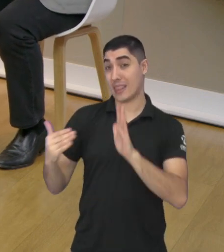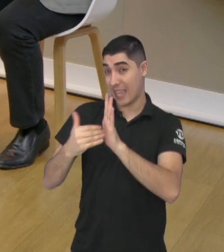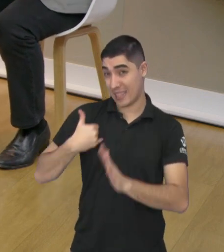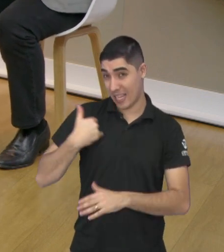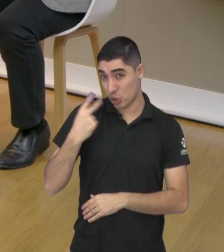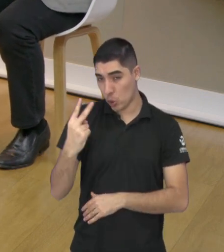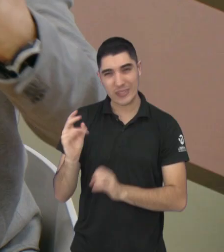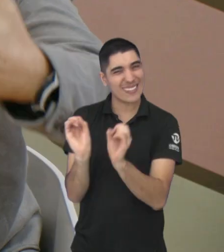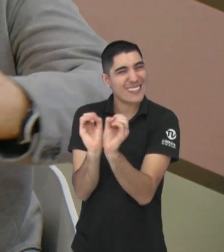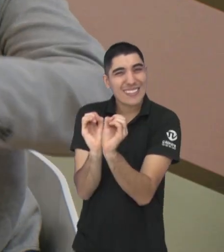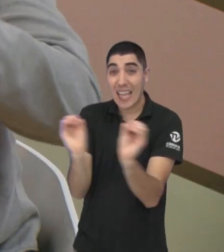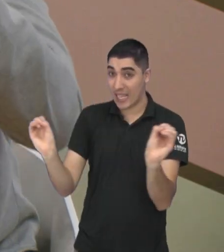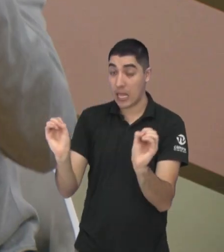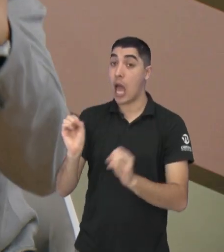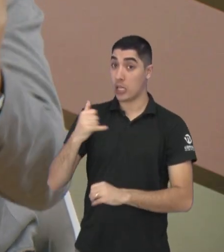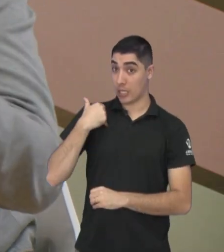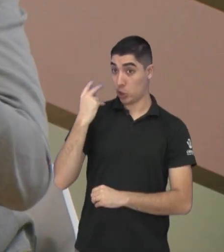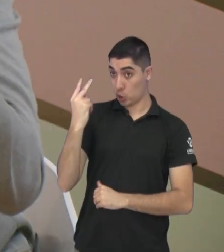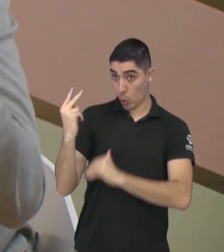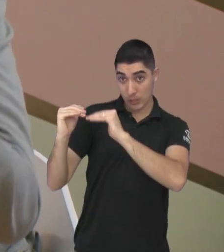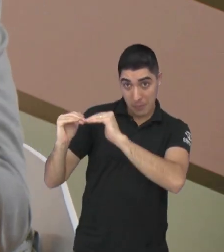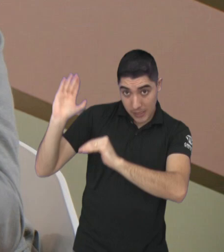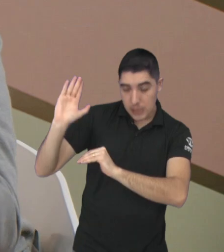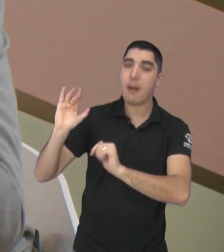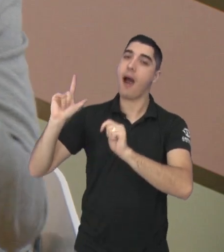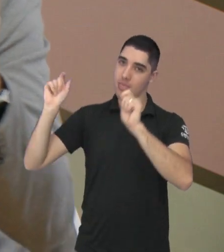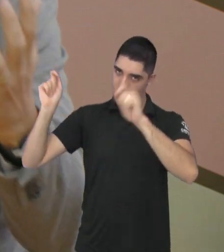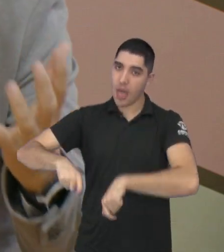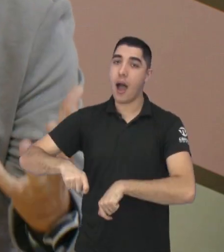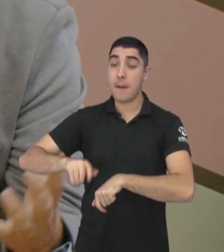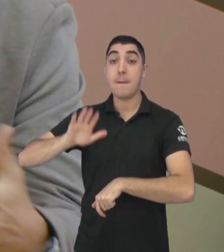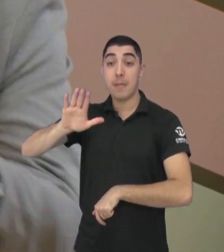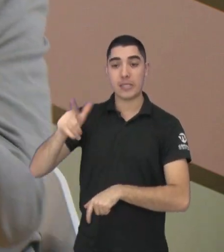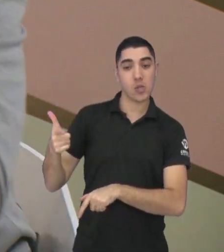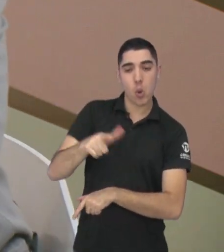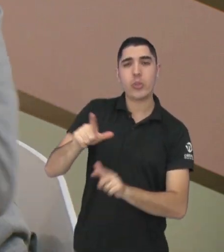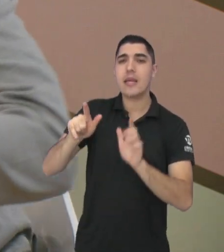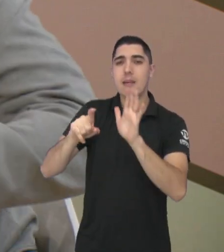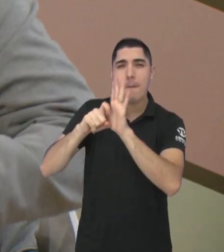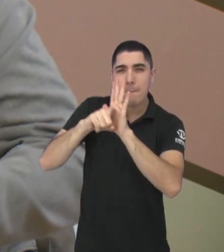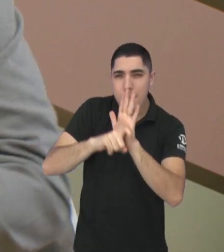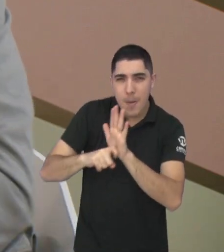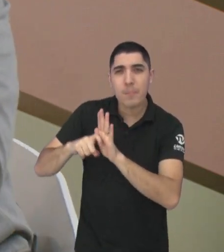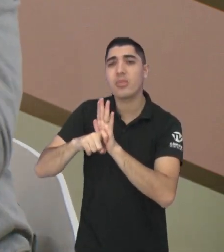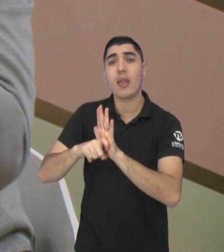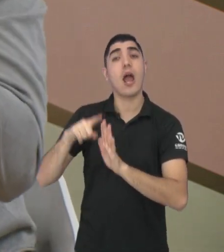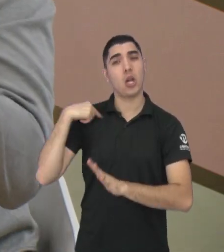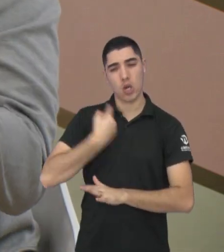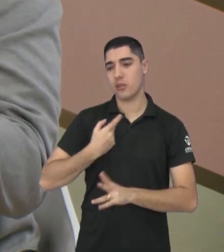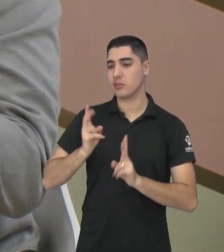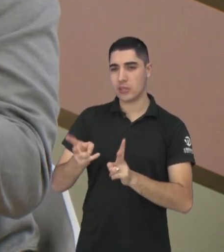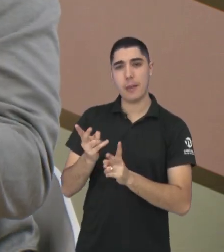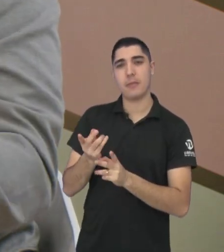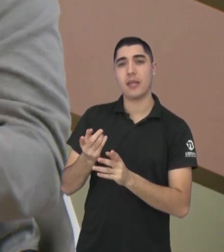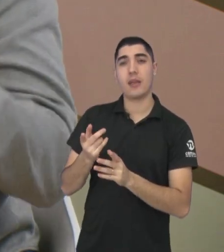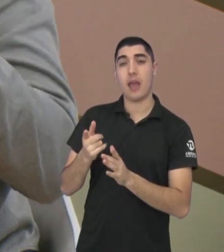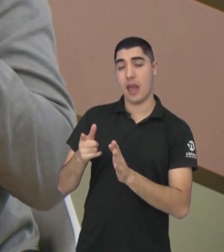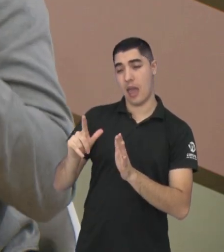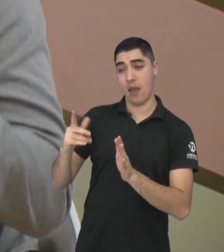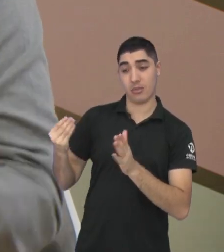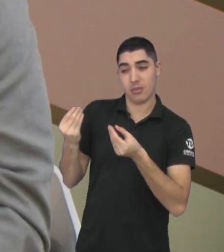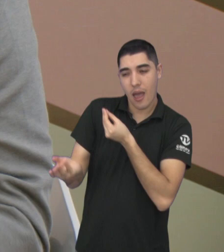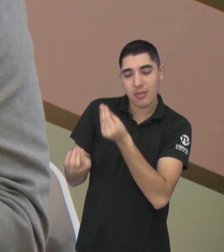é isso. Normalmente, tudo acaba virando infecção de garganta bacteriana, tomando-se muitos antibióticos,